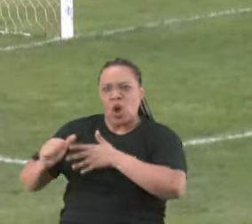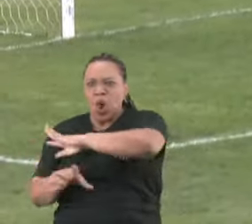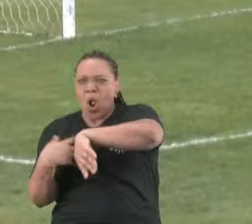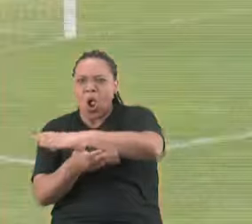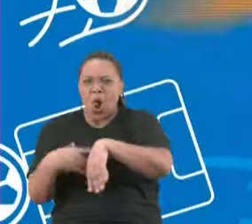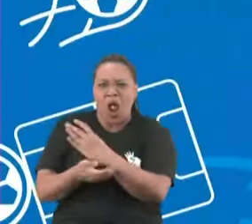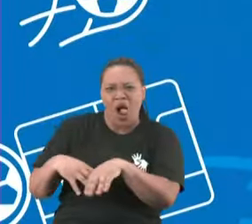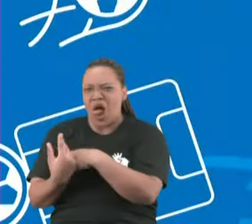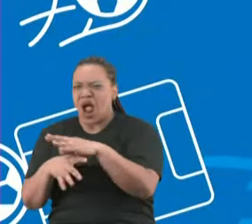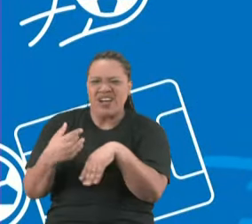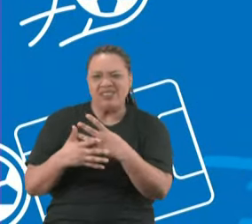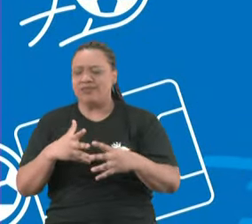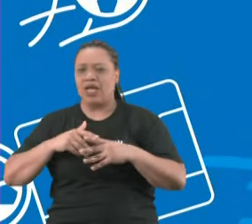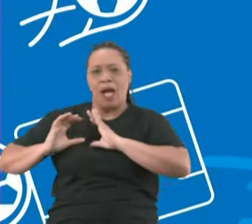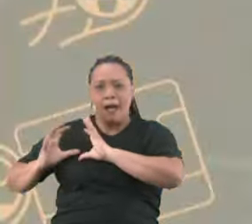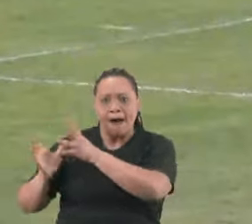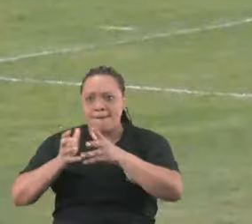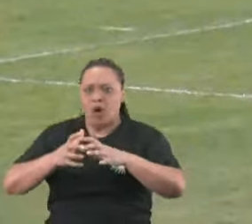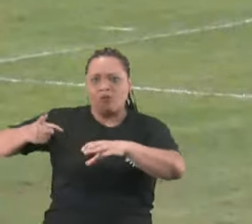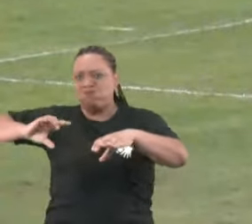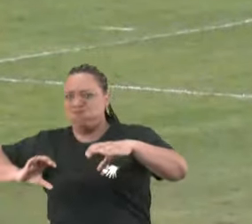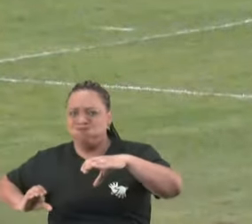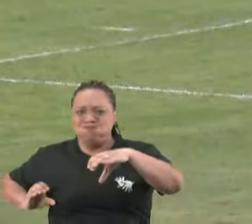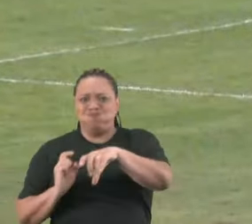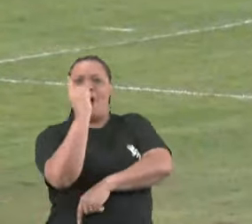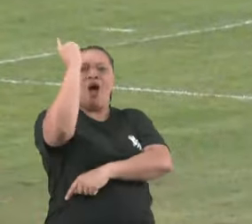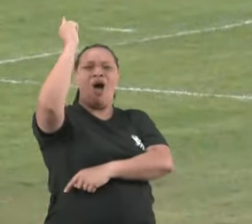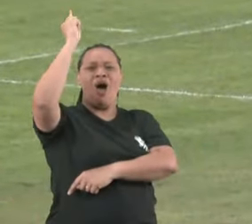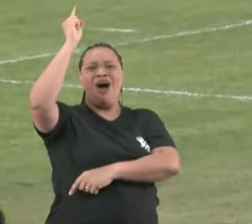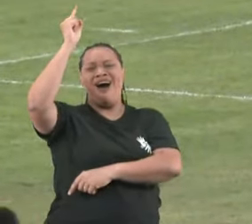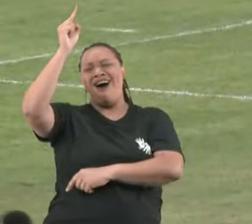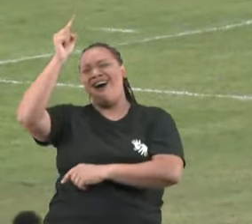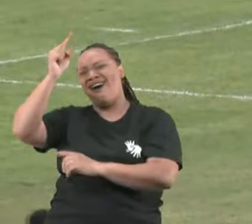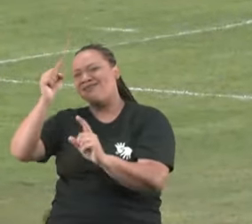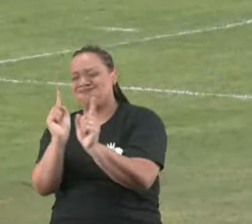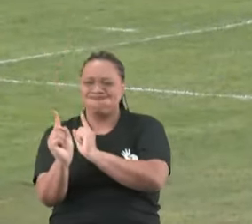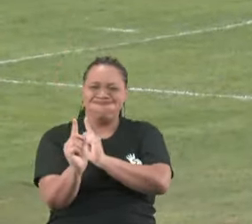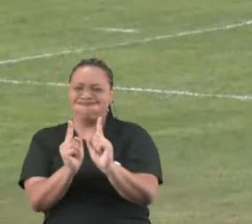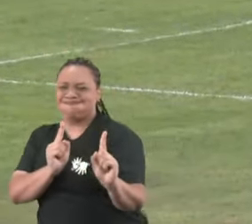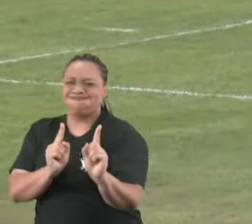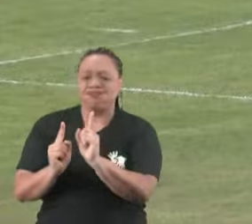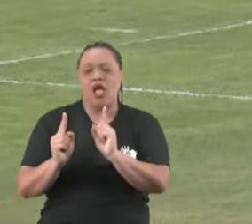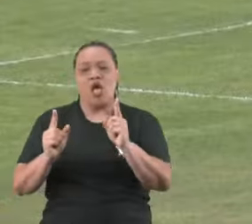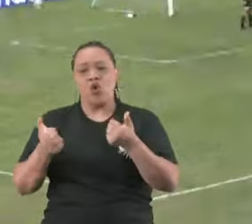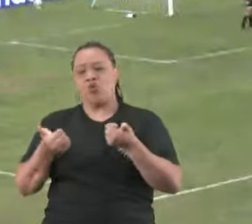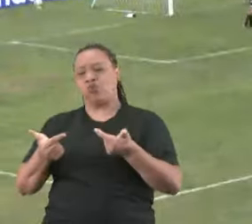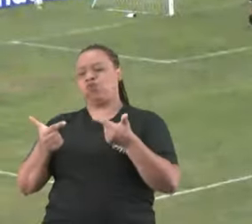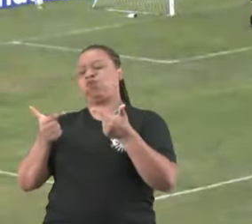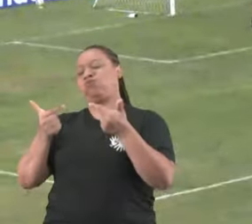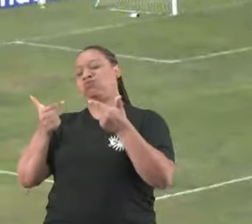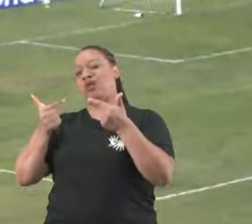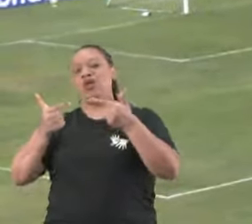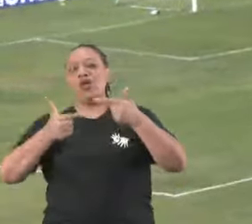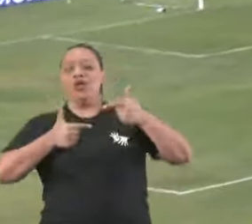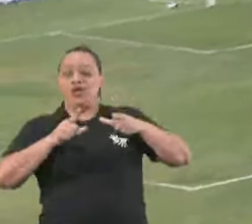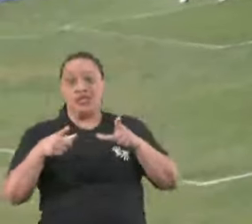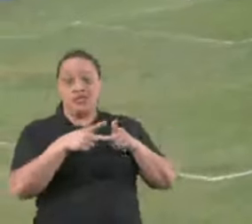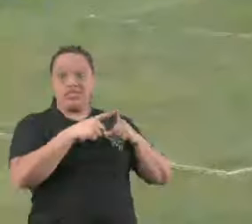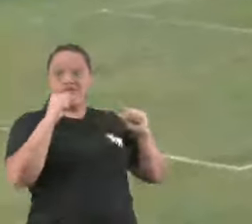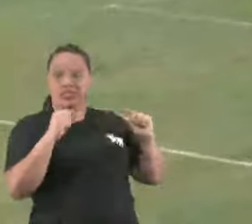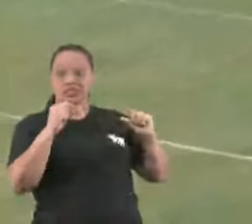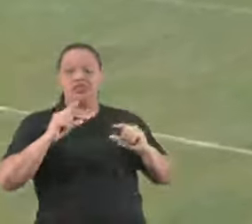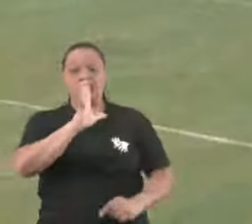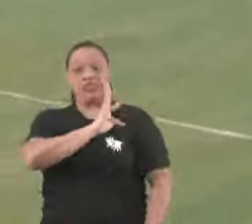GG, a bola escapuliu dele, escapuliu também da marcação alvinegra, por sorte foi para fora, mas tem escanteio o